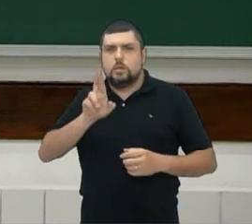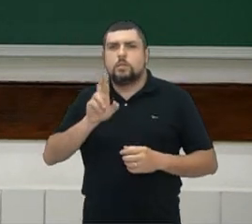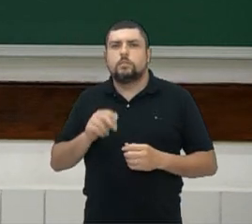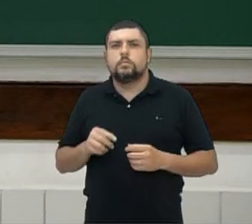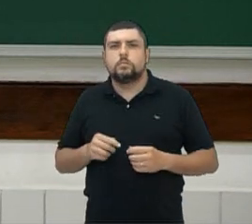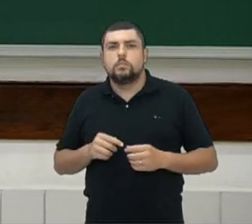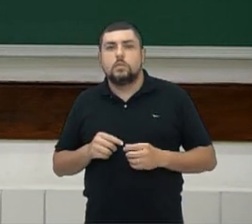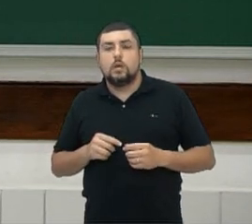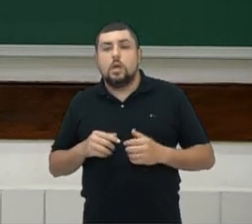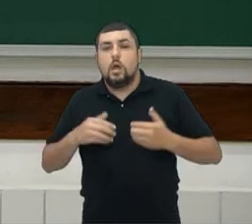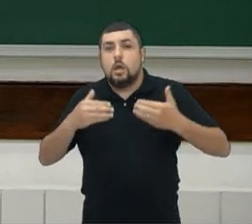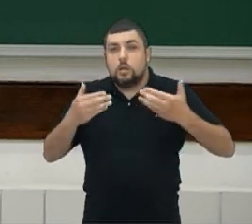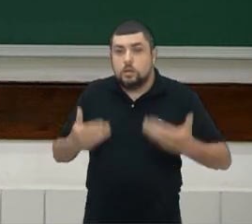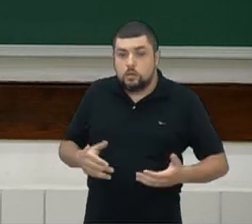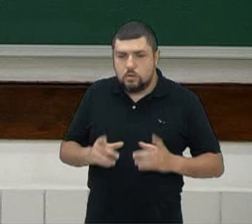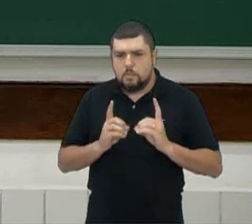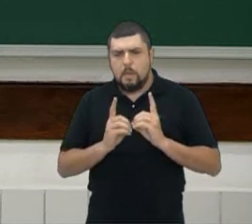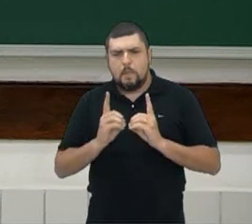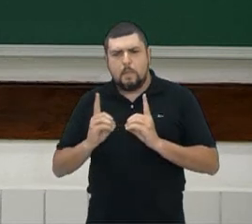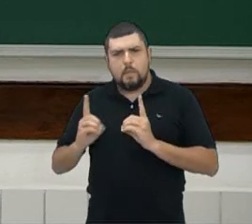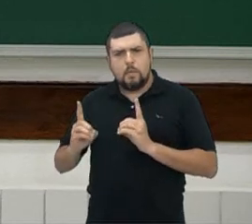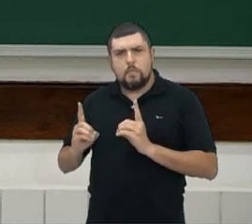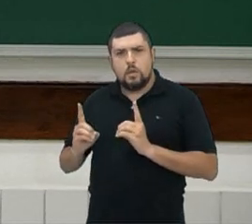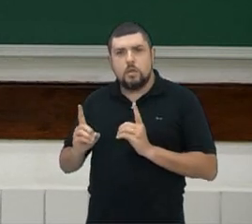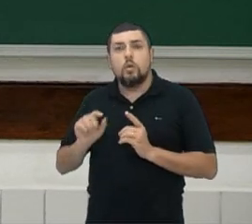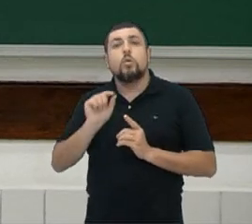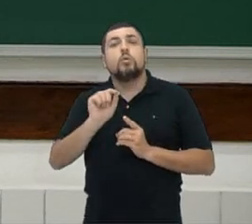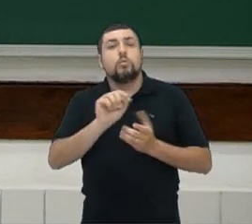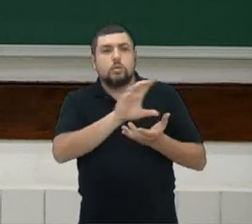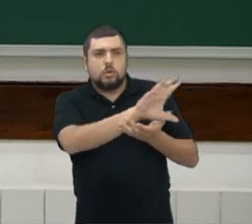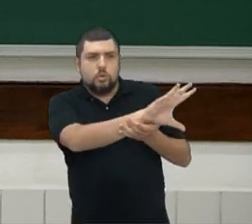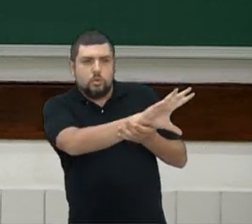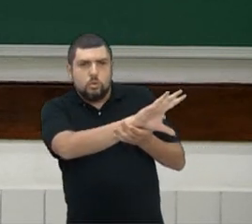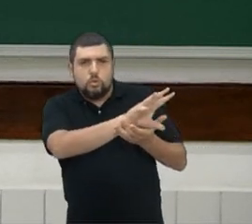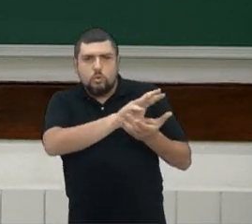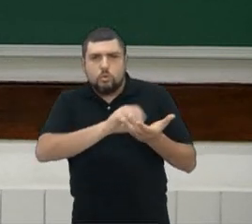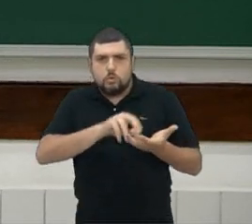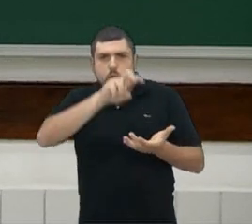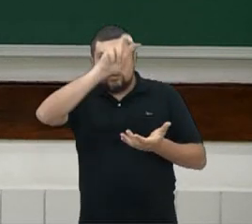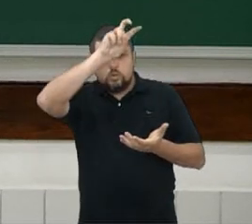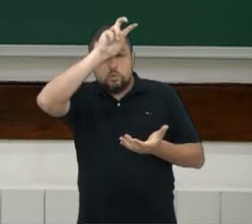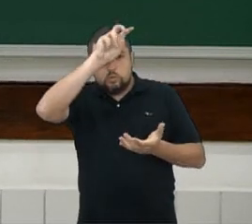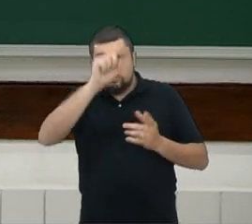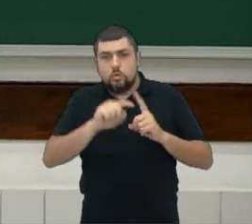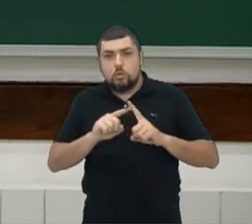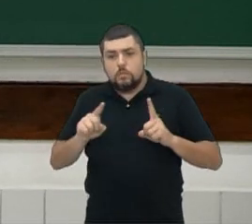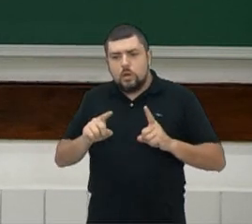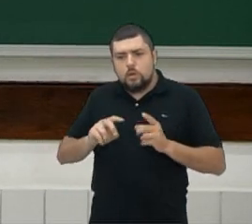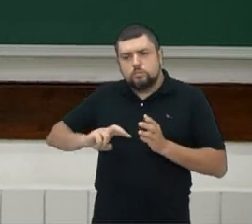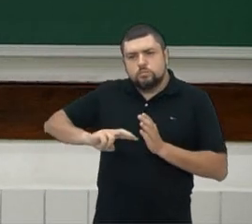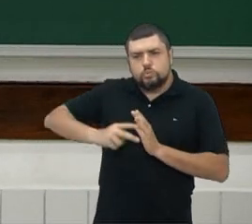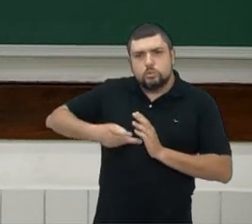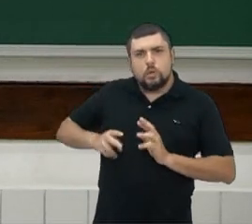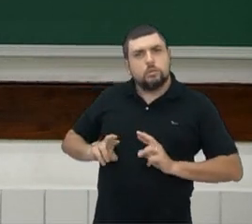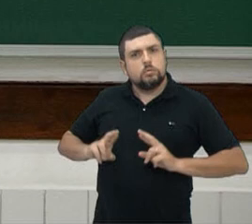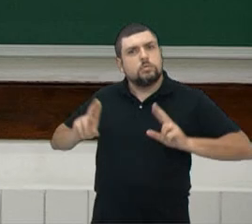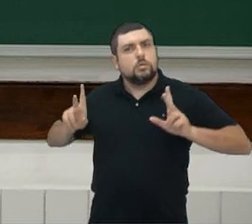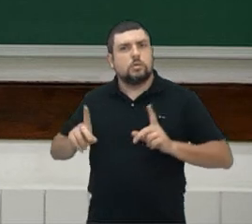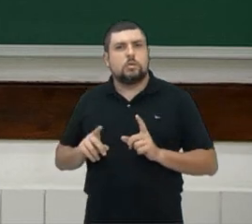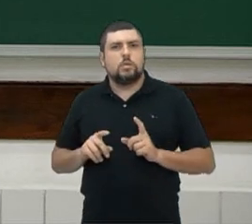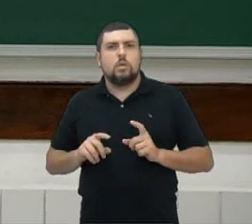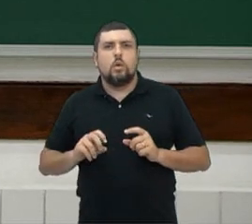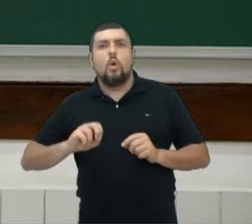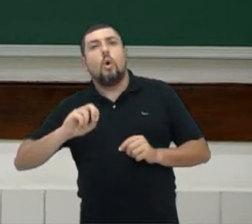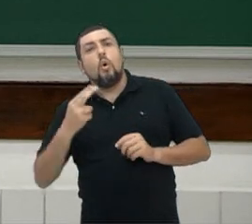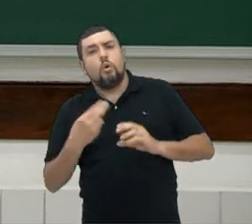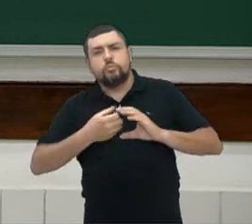deuses eram do Egito e foram ressignificados ou... né, trazidos com características um pouco